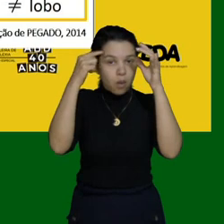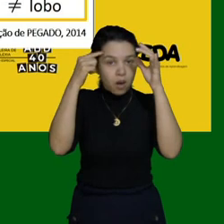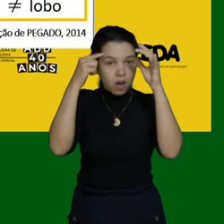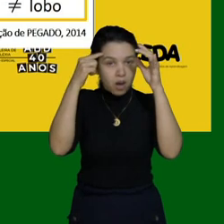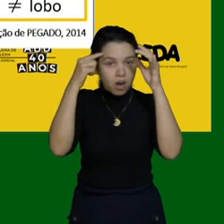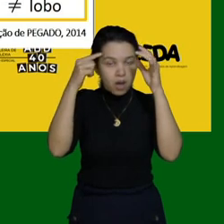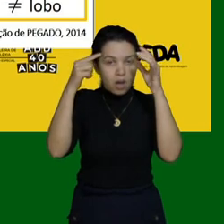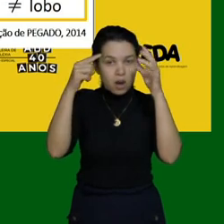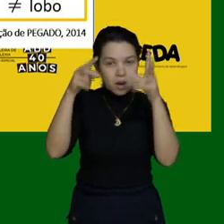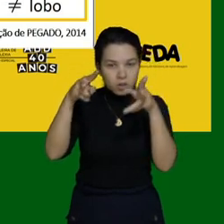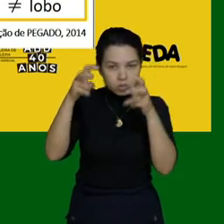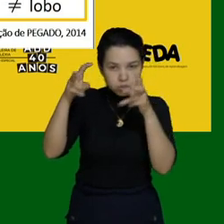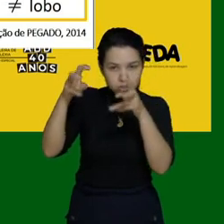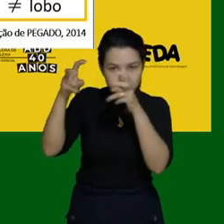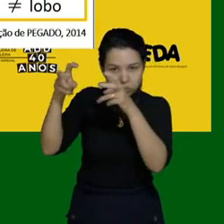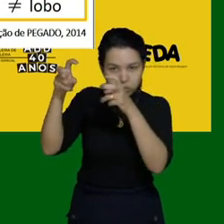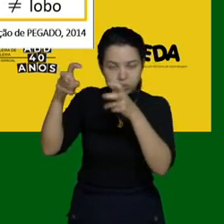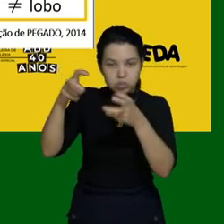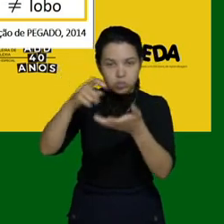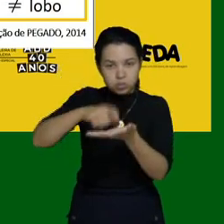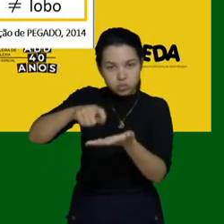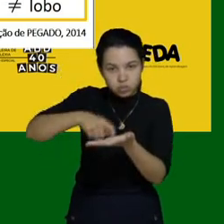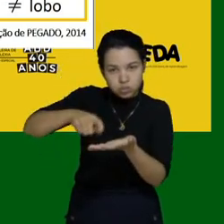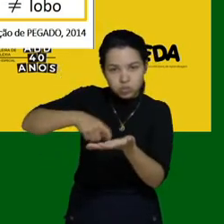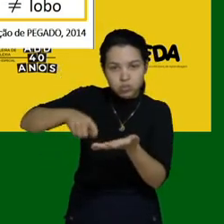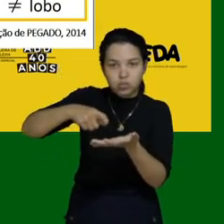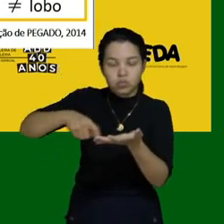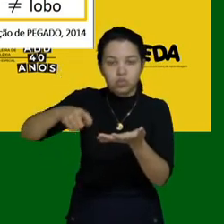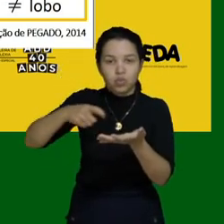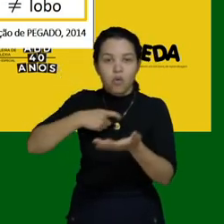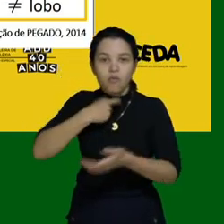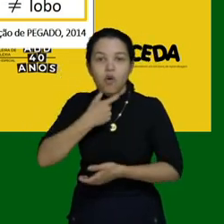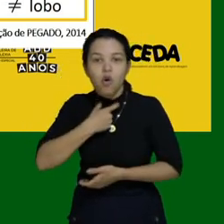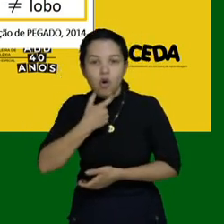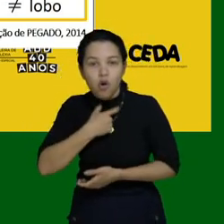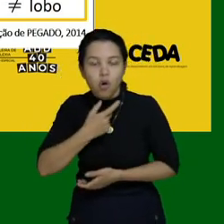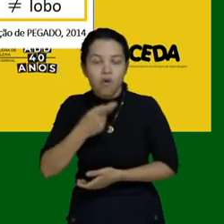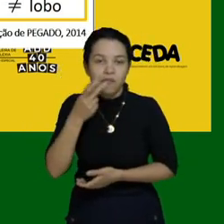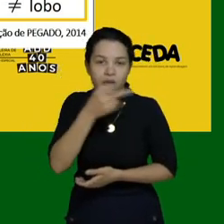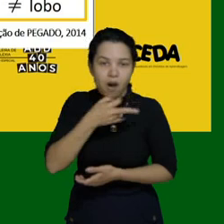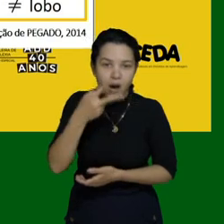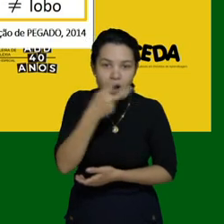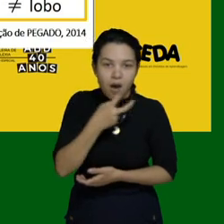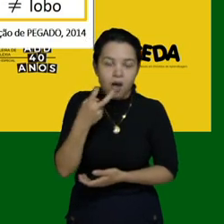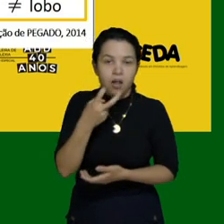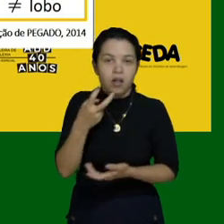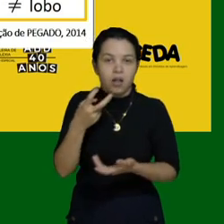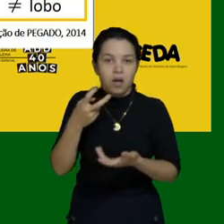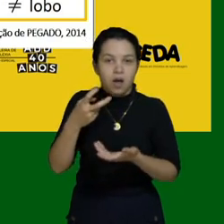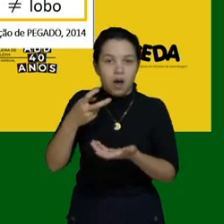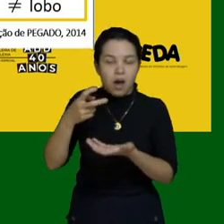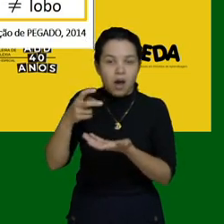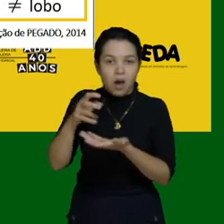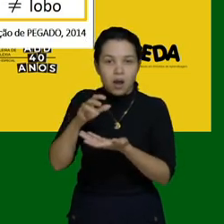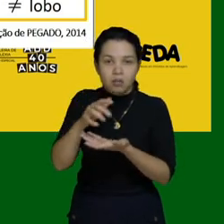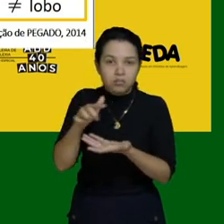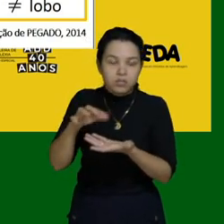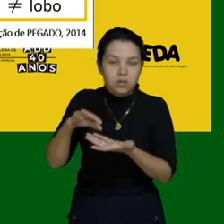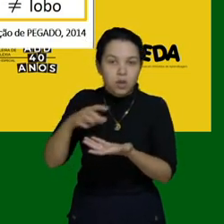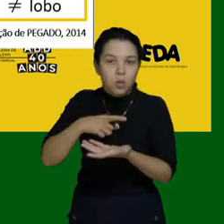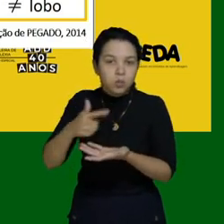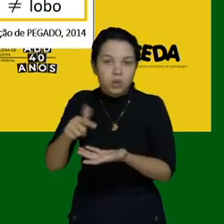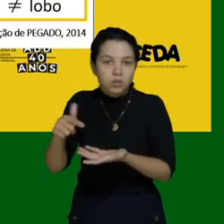na leitura na escrita na consciência fonológica sem ter uma área específica como a visão né a